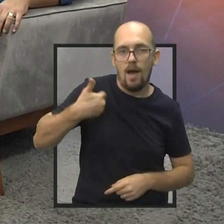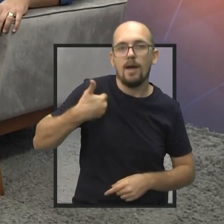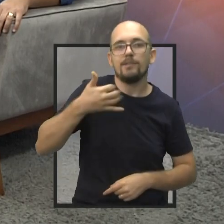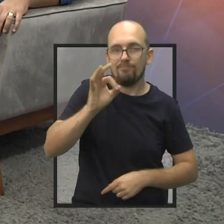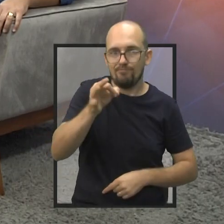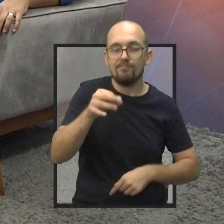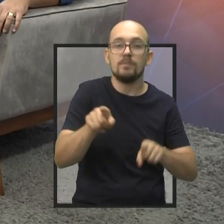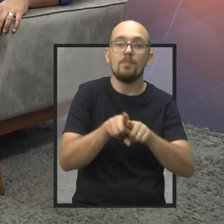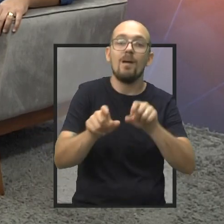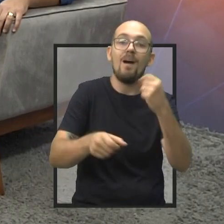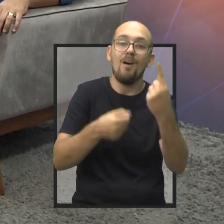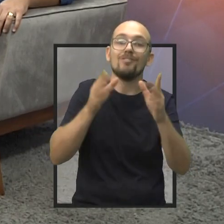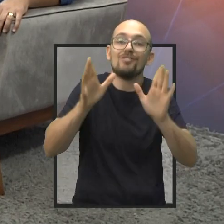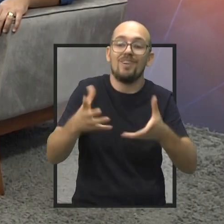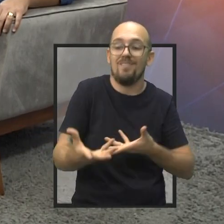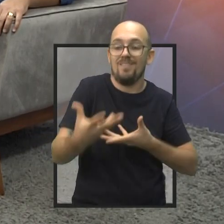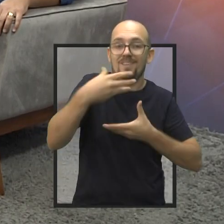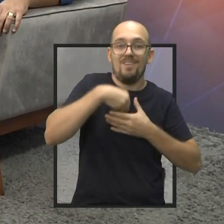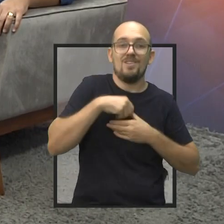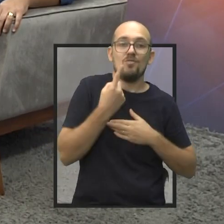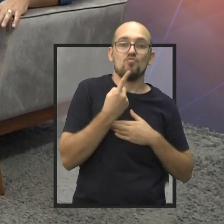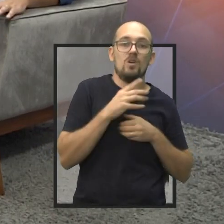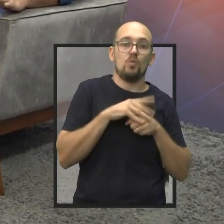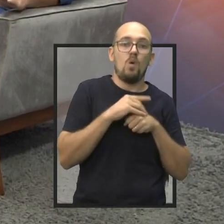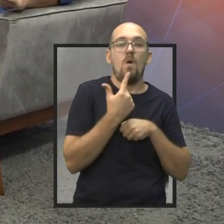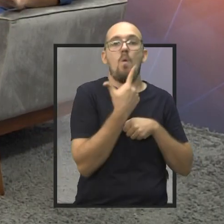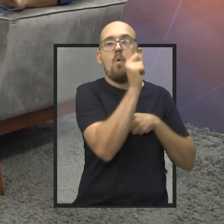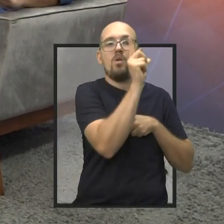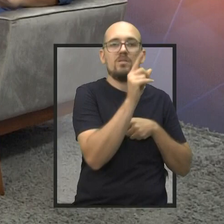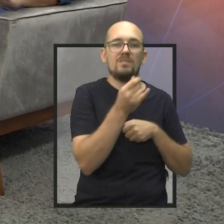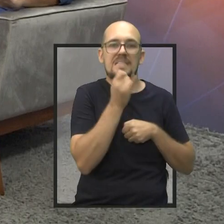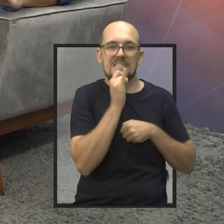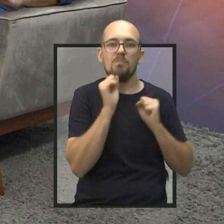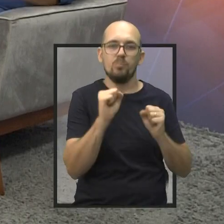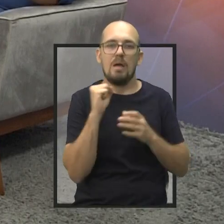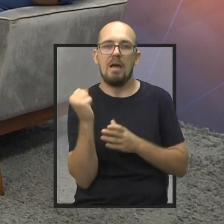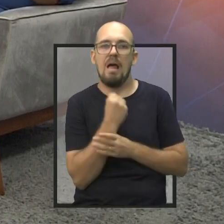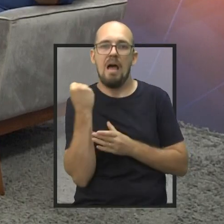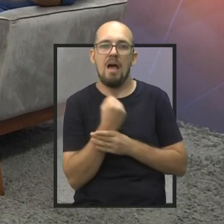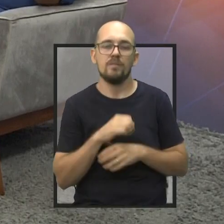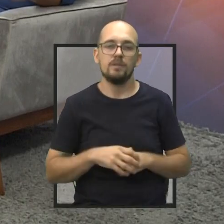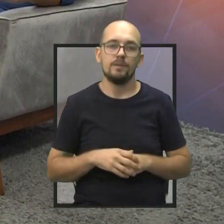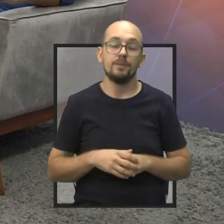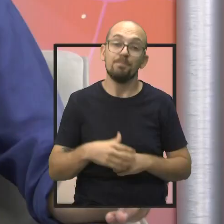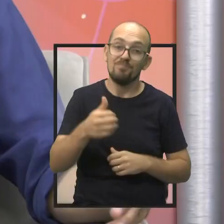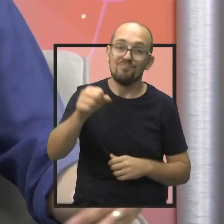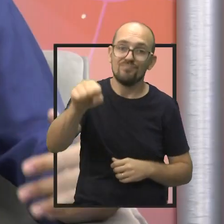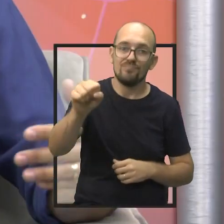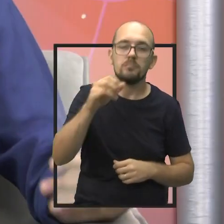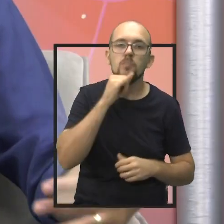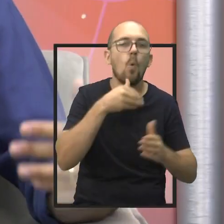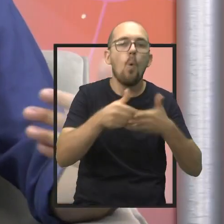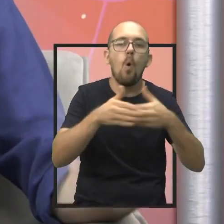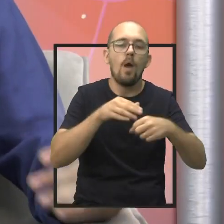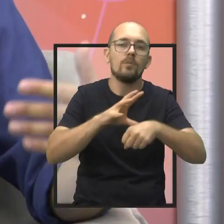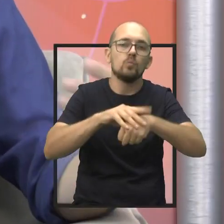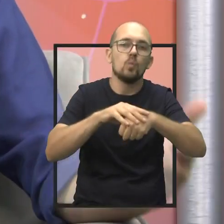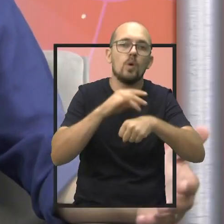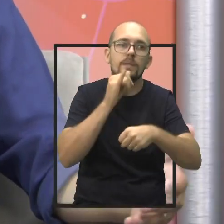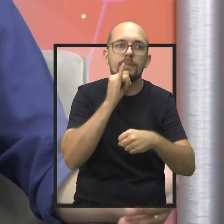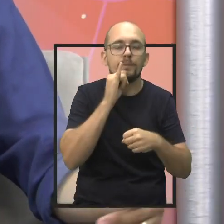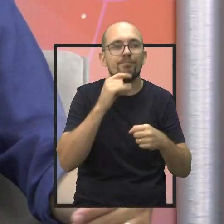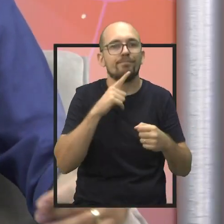pré-existentes também podem ser agravantes. Isso. Quais são essas doenças? Isso, assim, sempre qualquer doença infecciosa, aquele paciente que possui